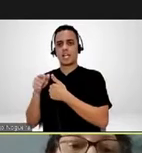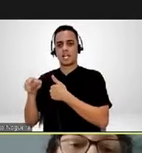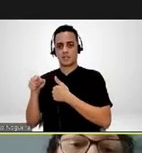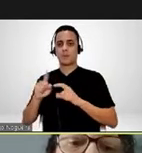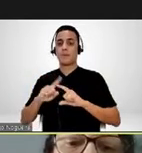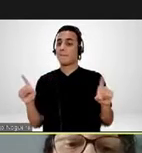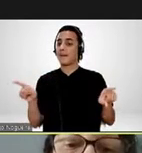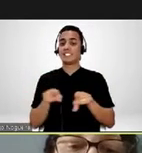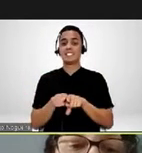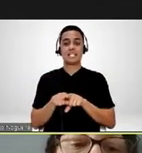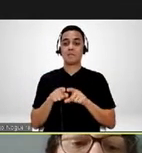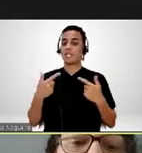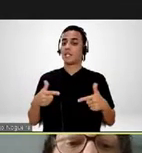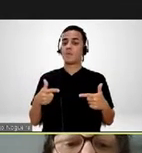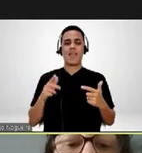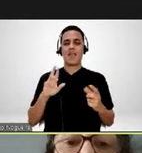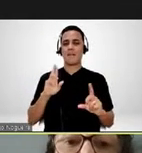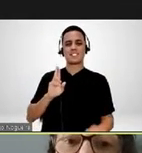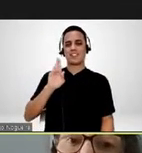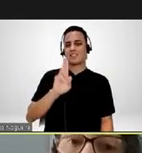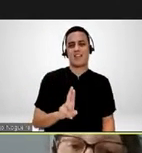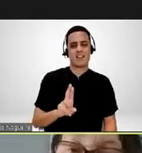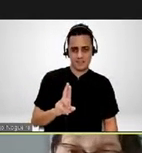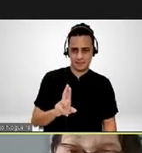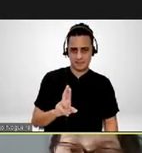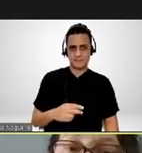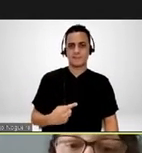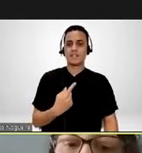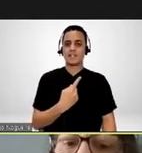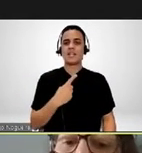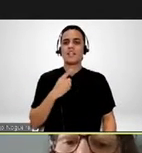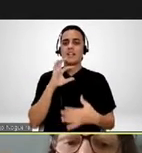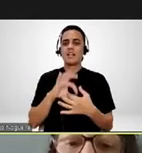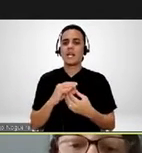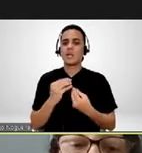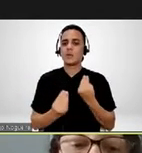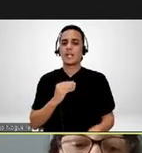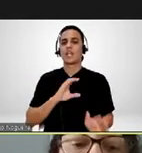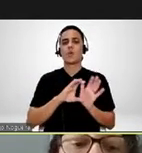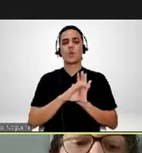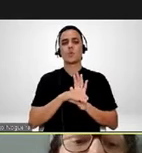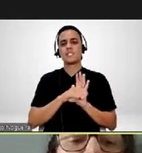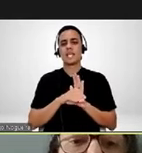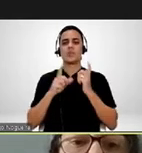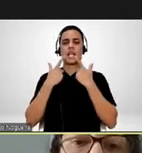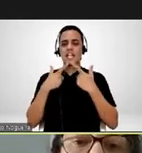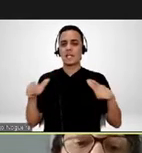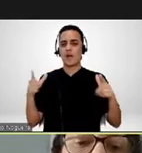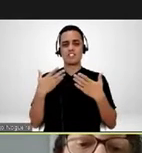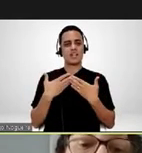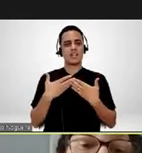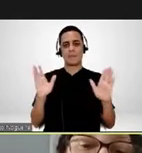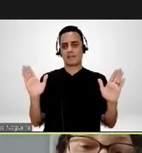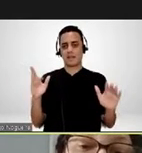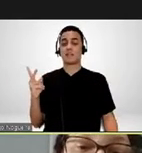se afastar da mímese. A aproximação aqui é pelo conceito, não é? Pela liberdade da linguagem. Tanto Lando